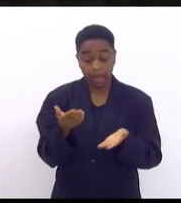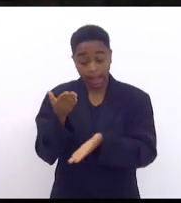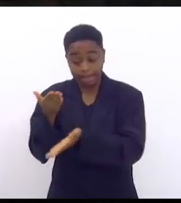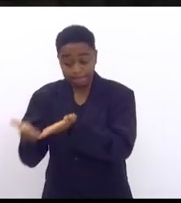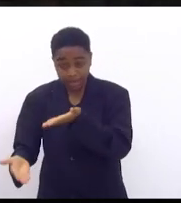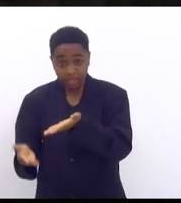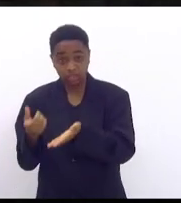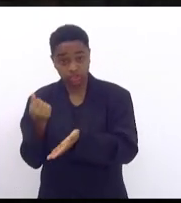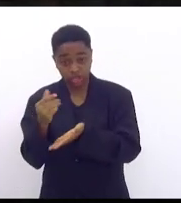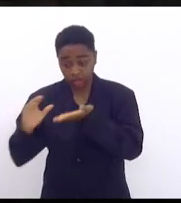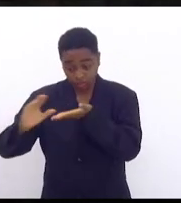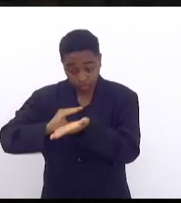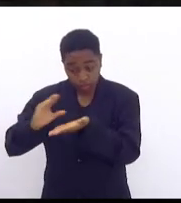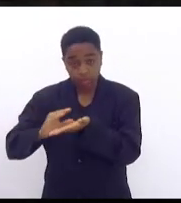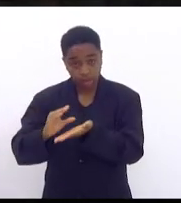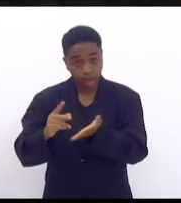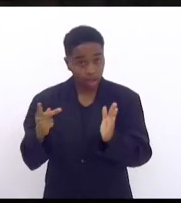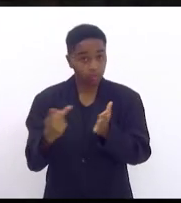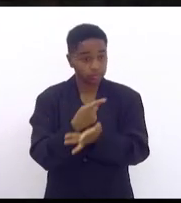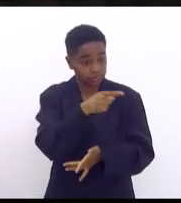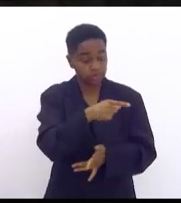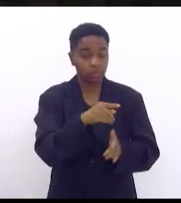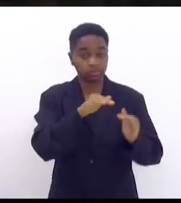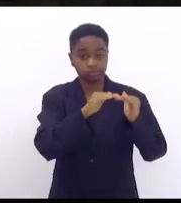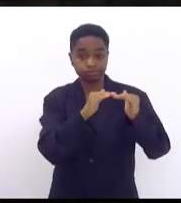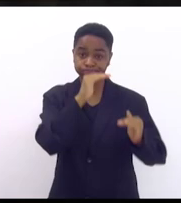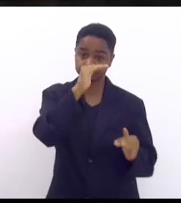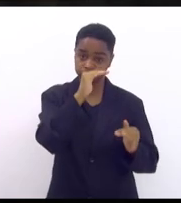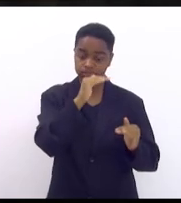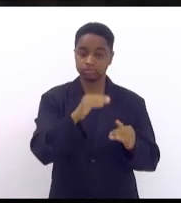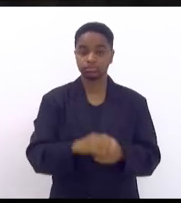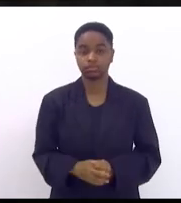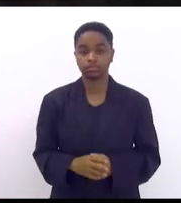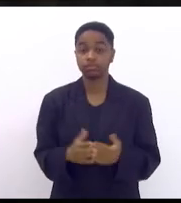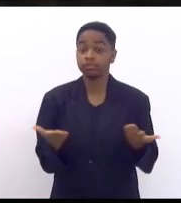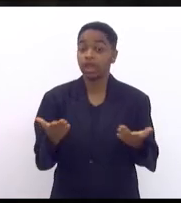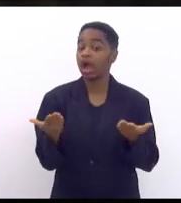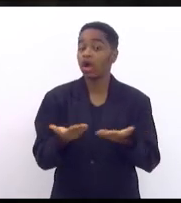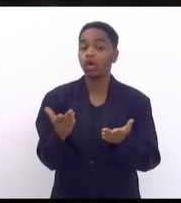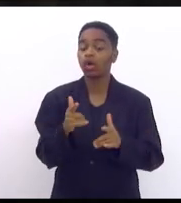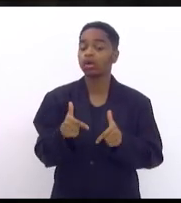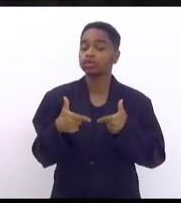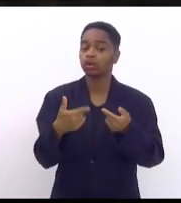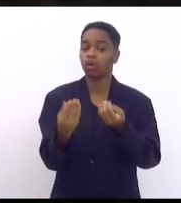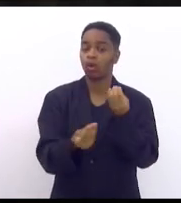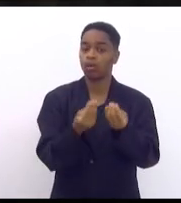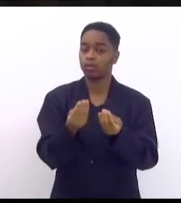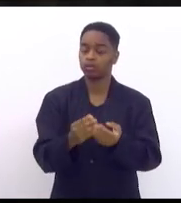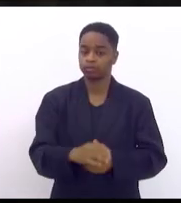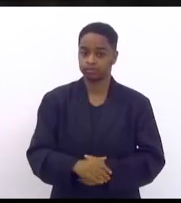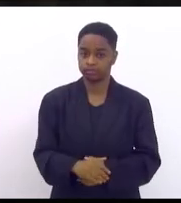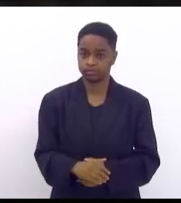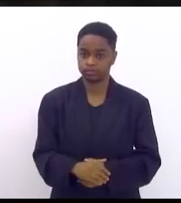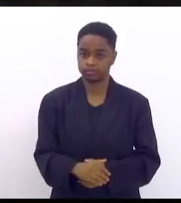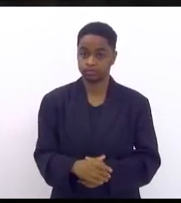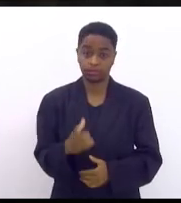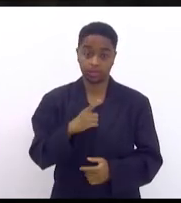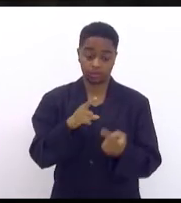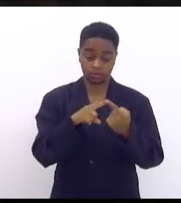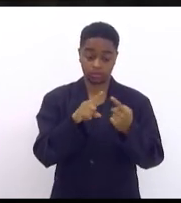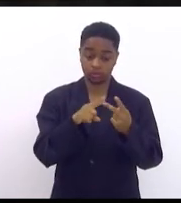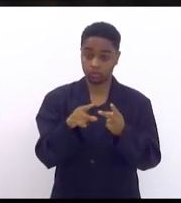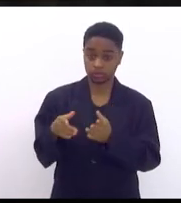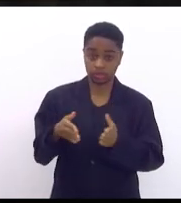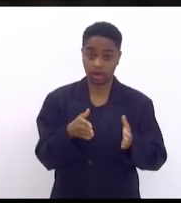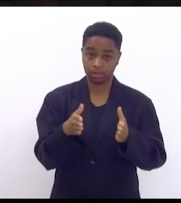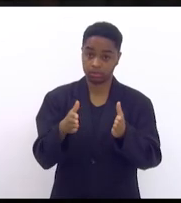déficit. Bom, e o que fazer agora? Só tem dois caminhos, volto